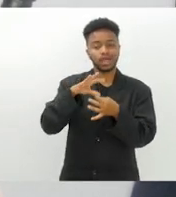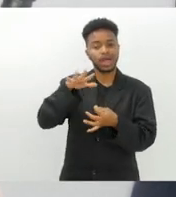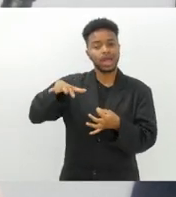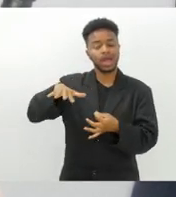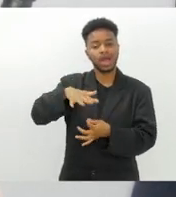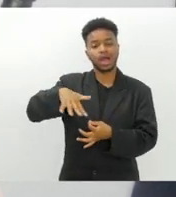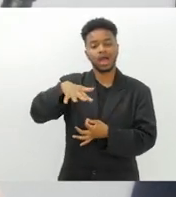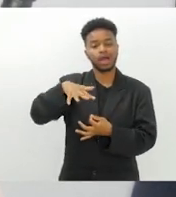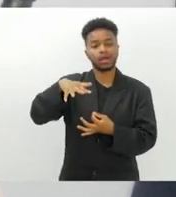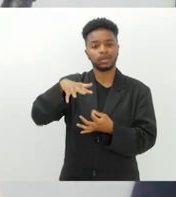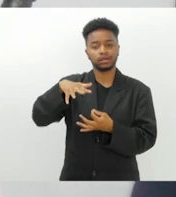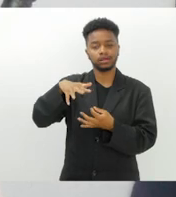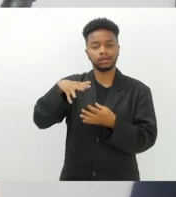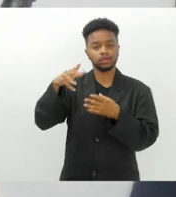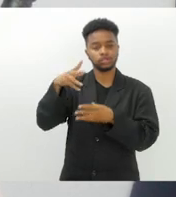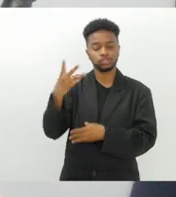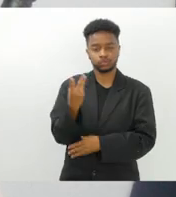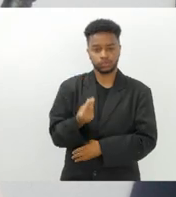espiritual.